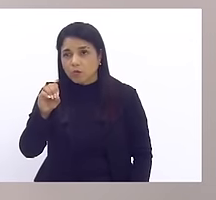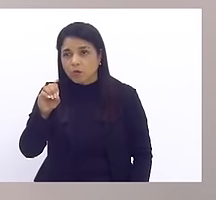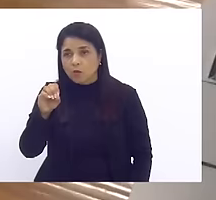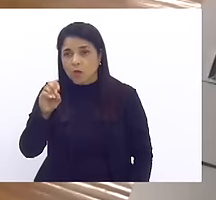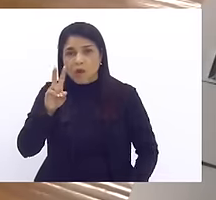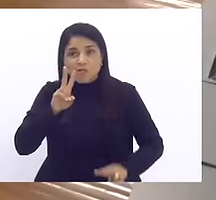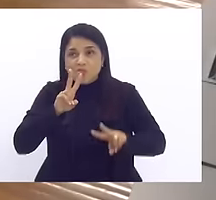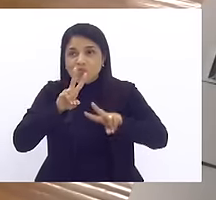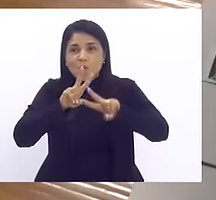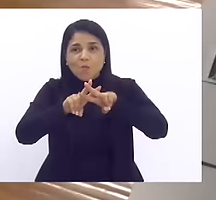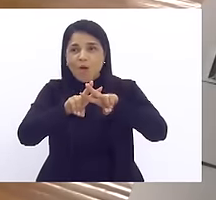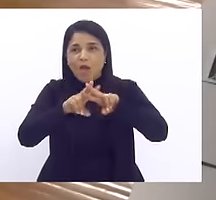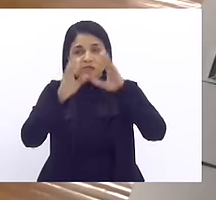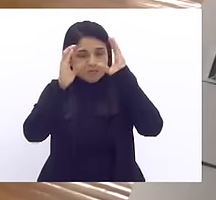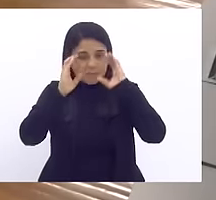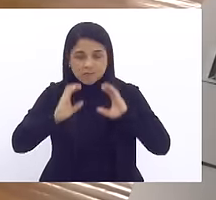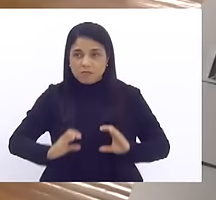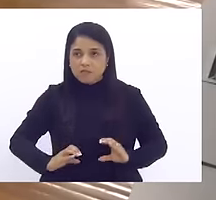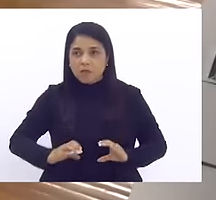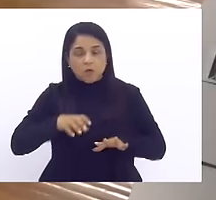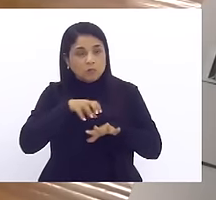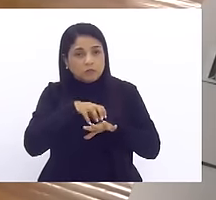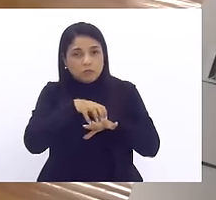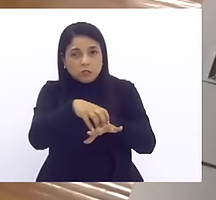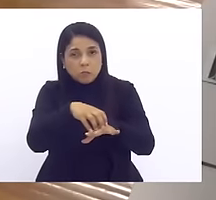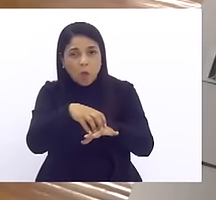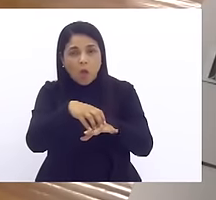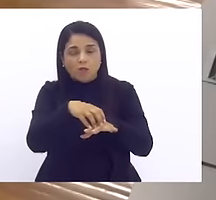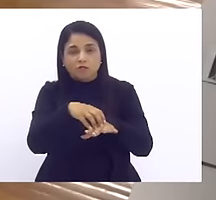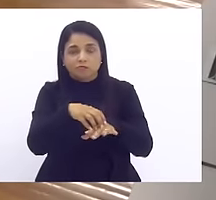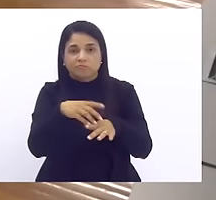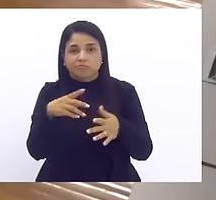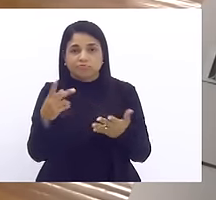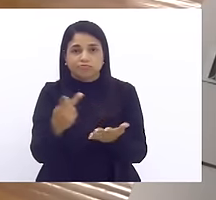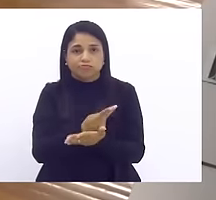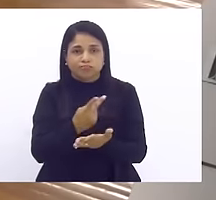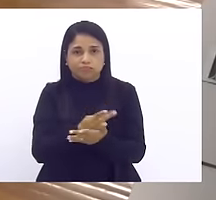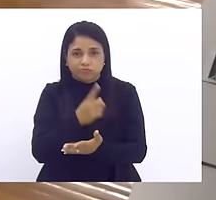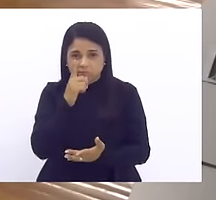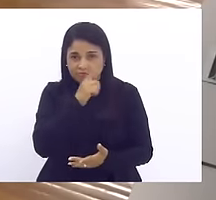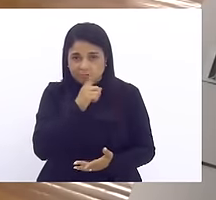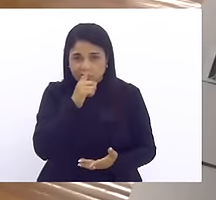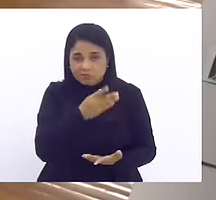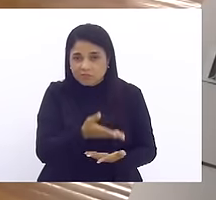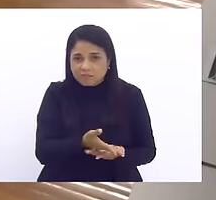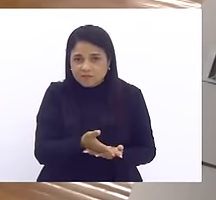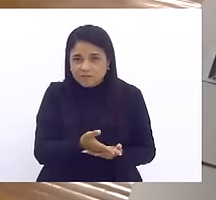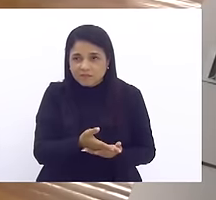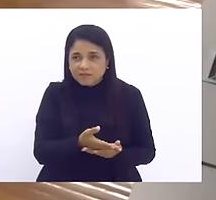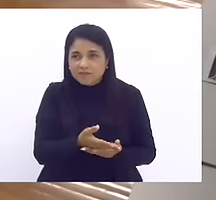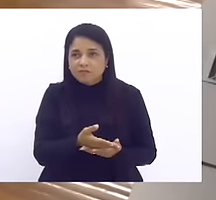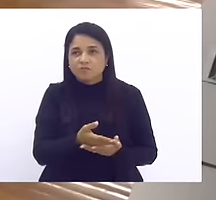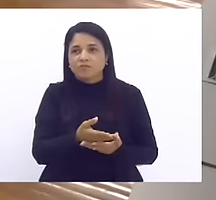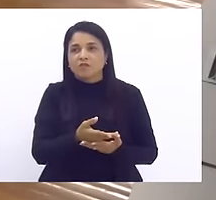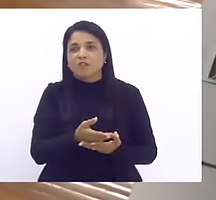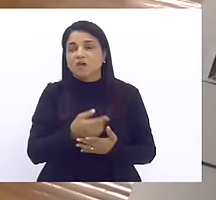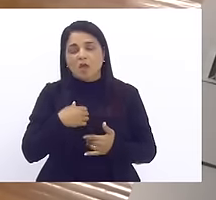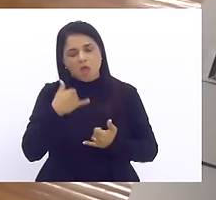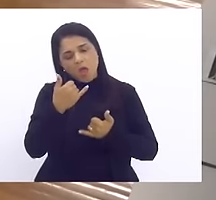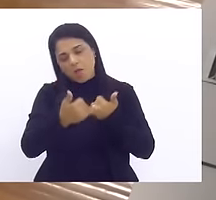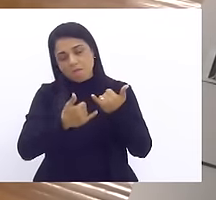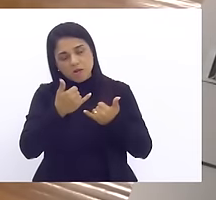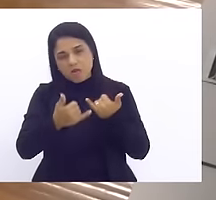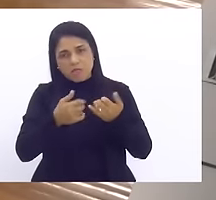cidadão sem ser disso transporte legal se o senhor achou que eu não estou respondendo a gente não está falando